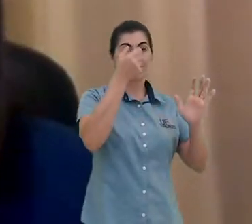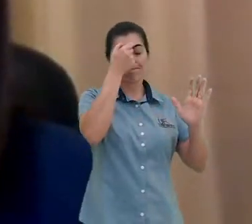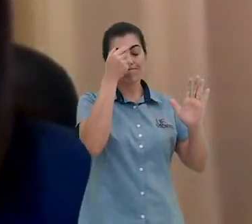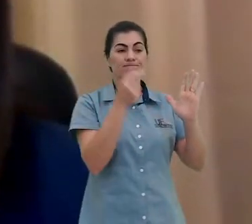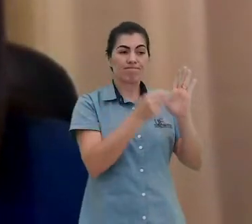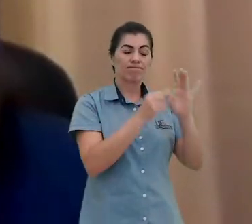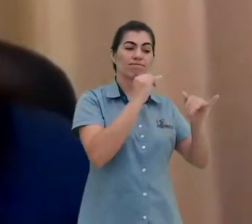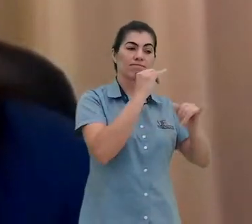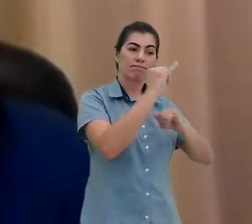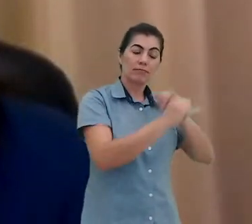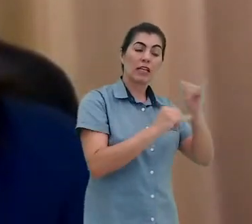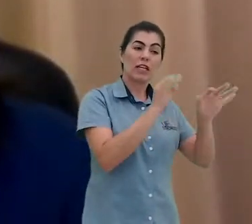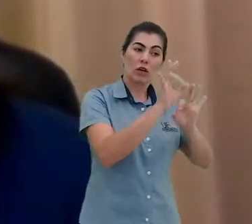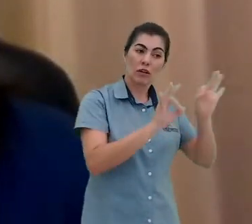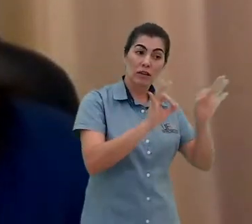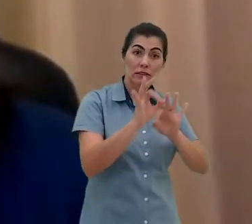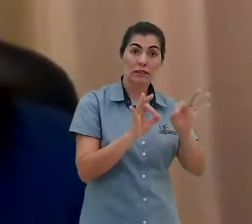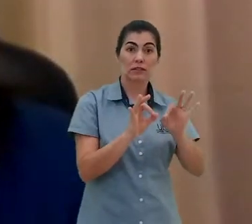alguma coisa,